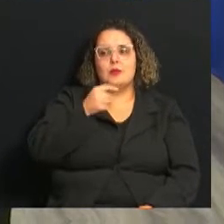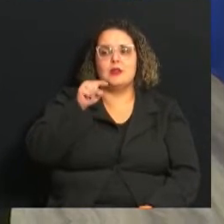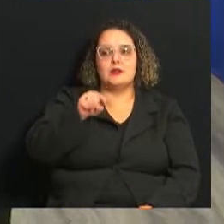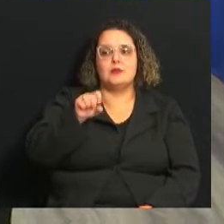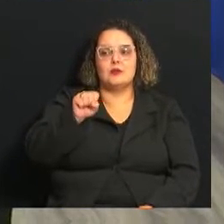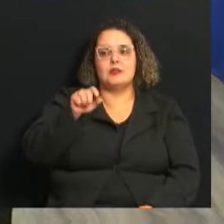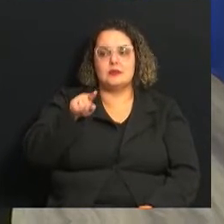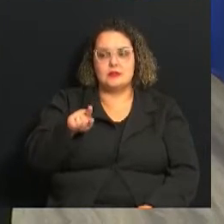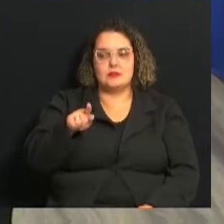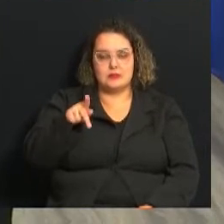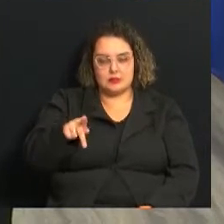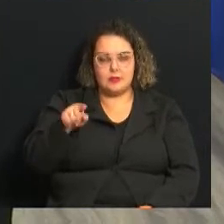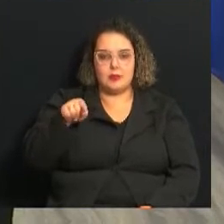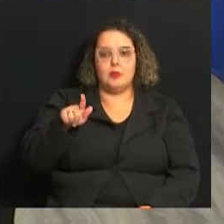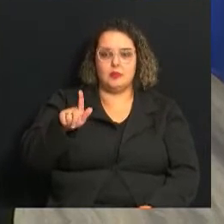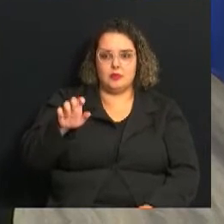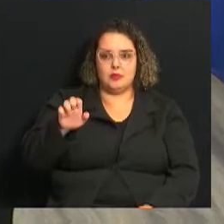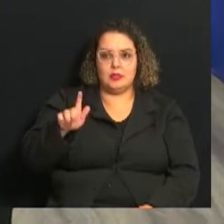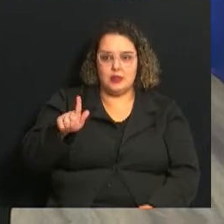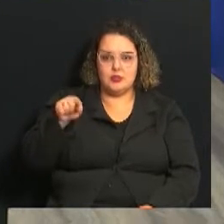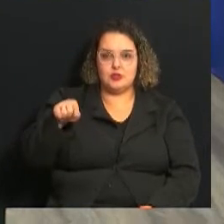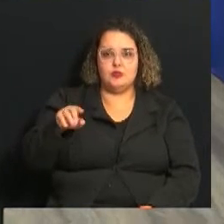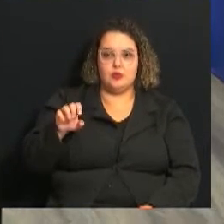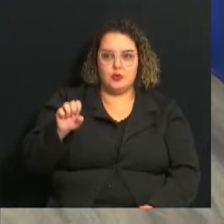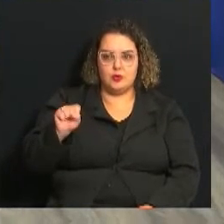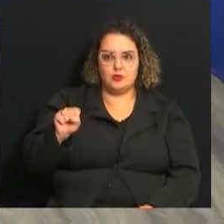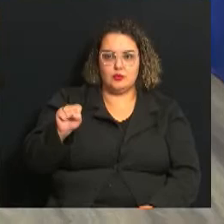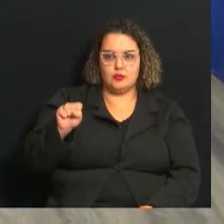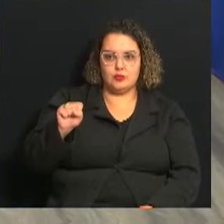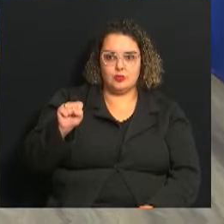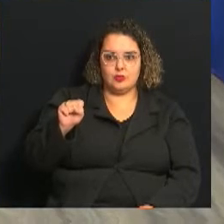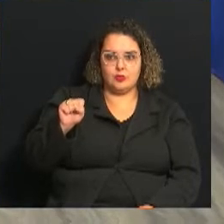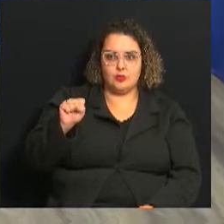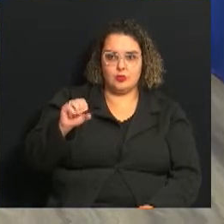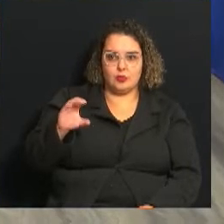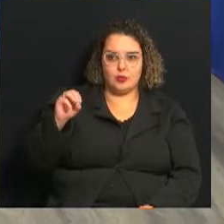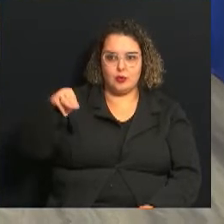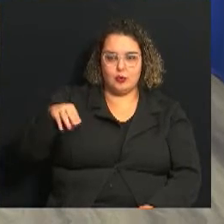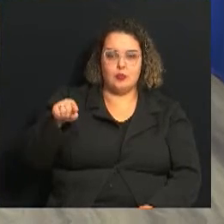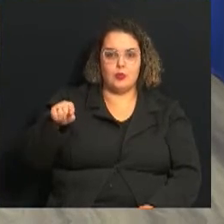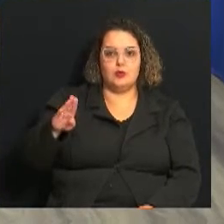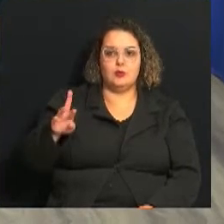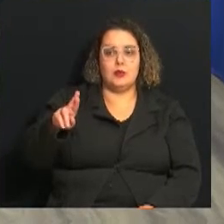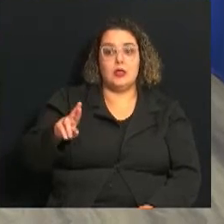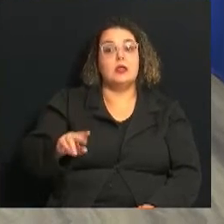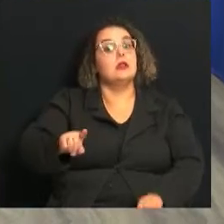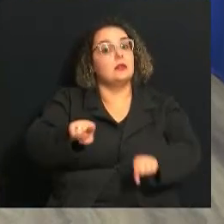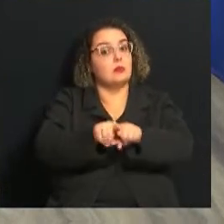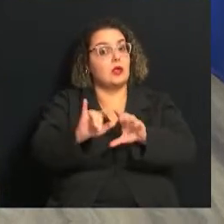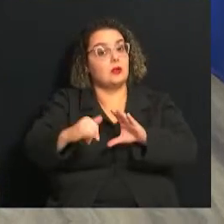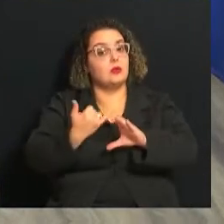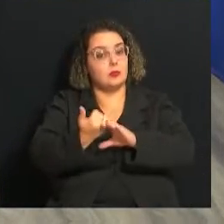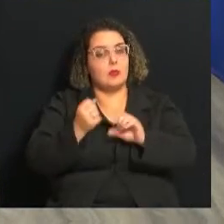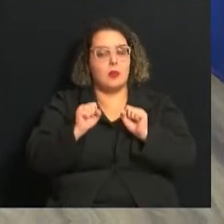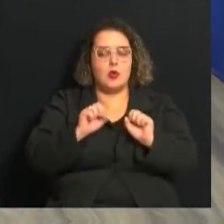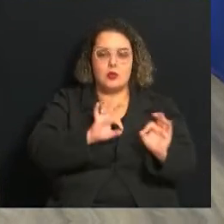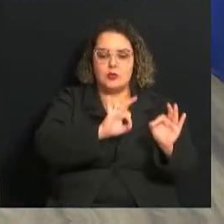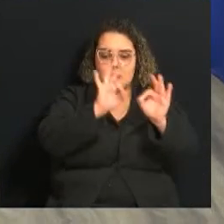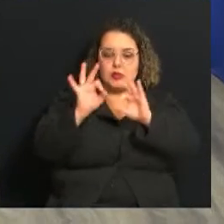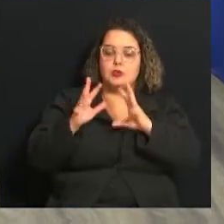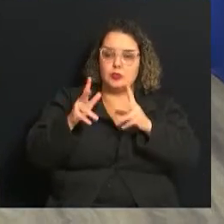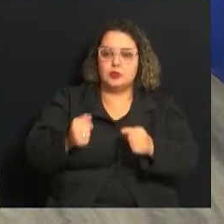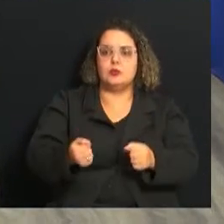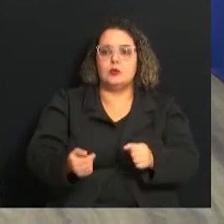campinas.sp.leg.br. E quem quiser assistir na íntegra, youtube.com/TV Câmara Campinas. Minabriel, a gente fala agora sobre a proposta do